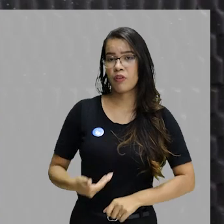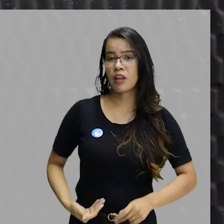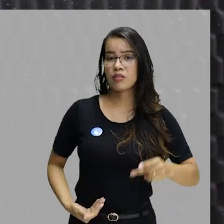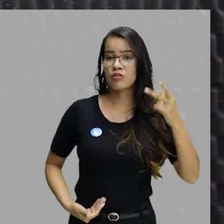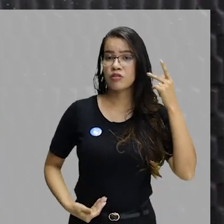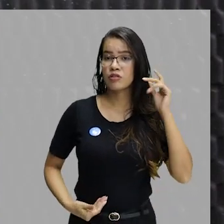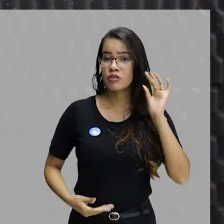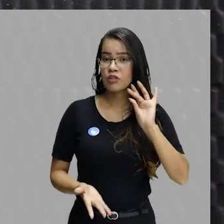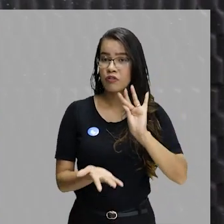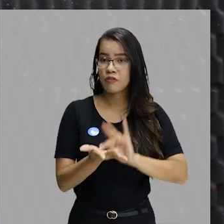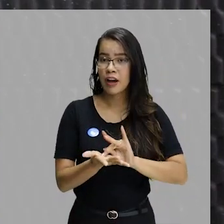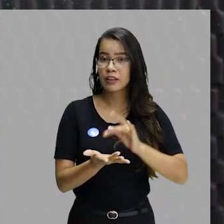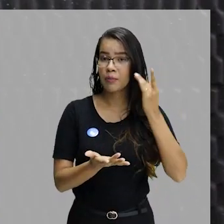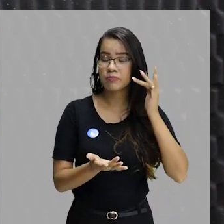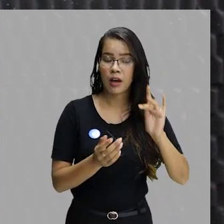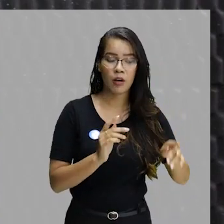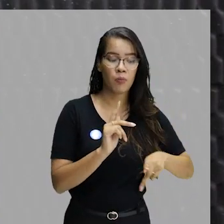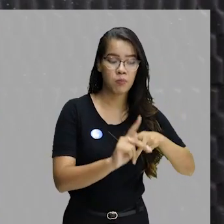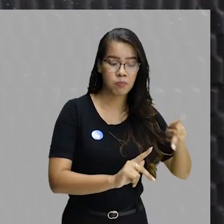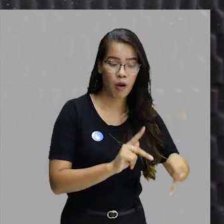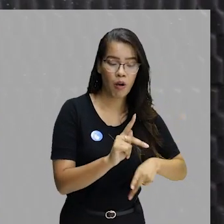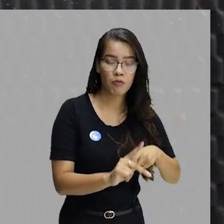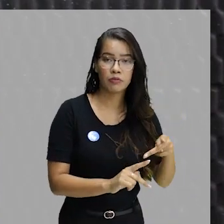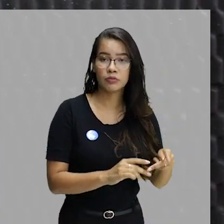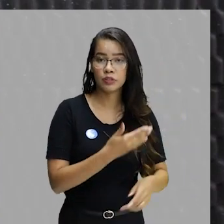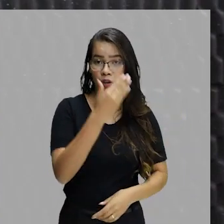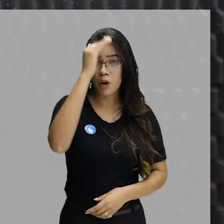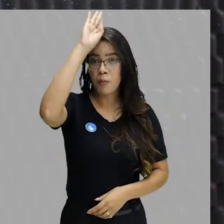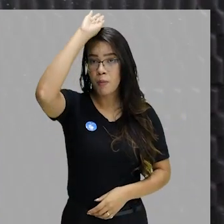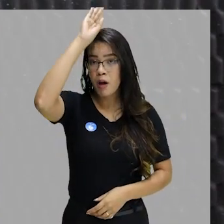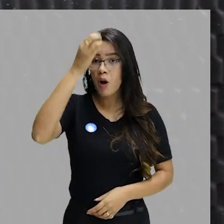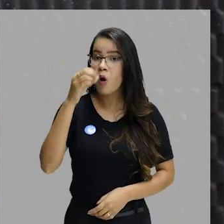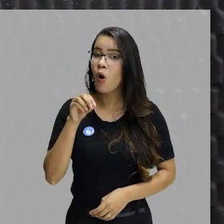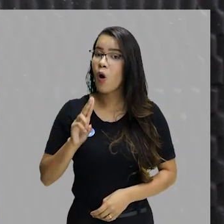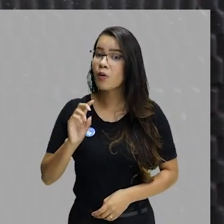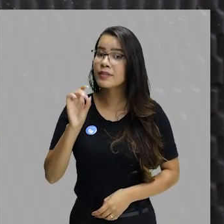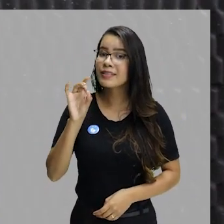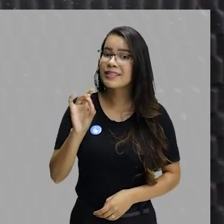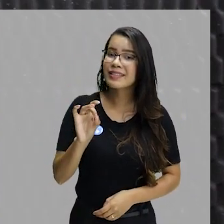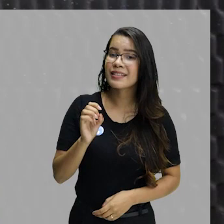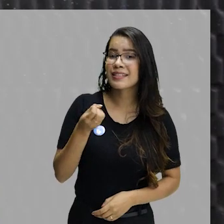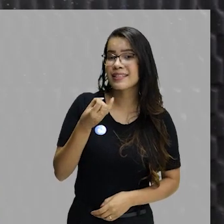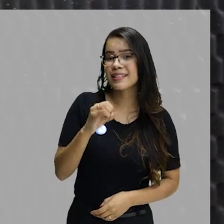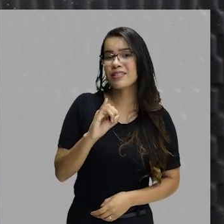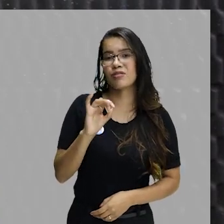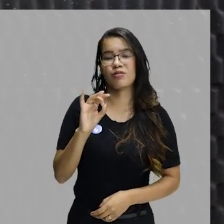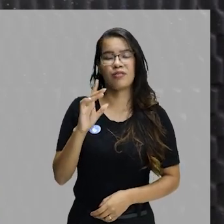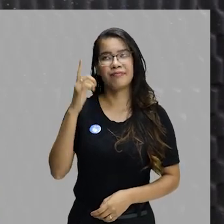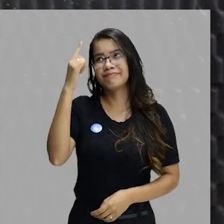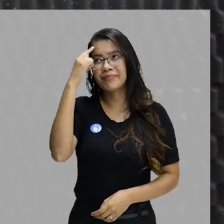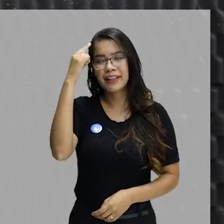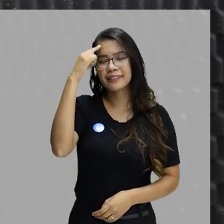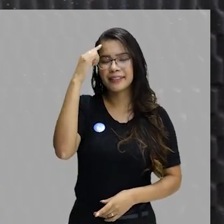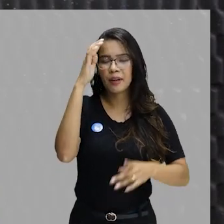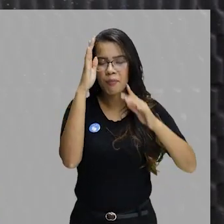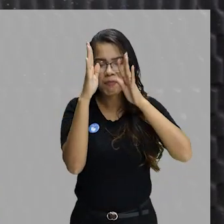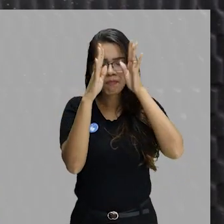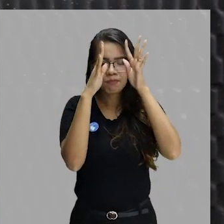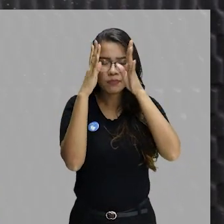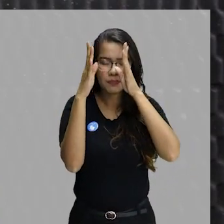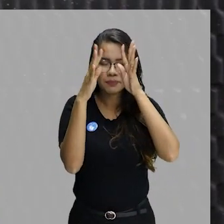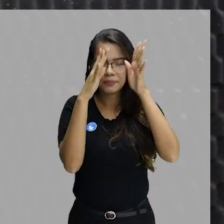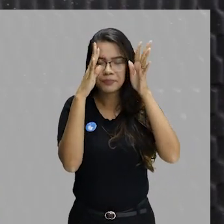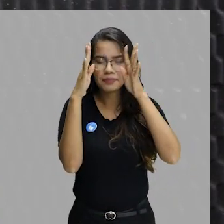Roma. Ou se essa república, ela ficou somente no campo das ideias, esse aspecto